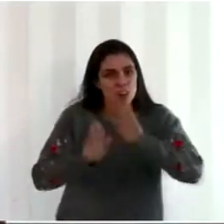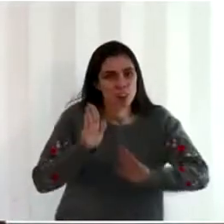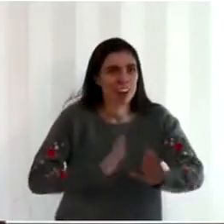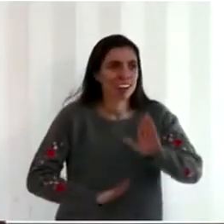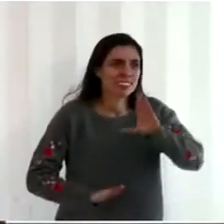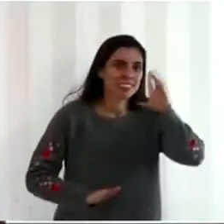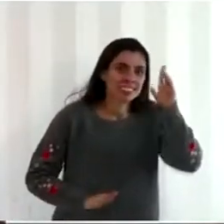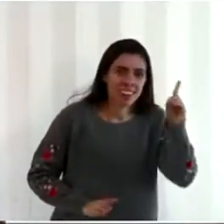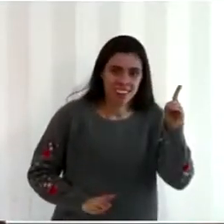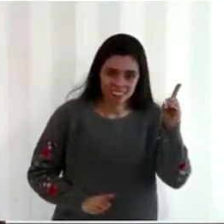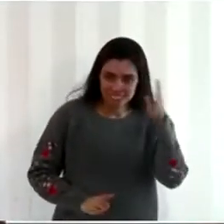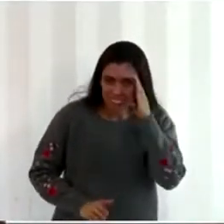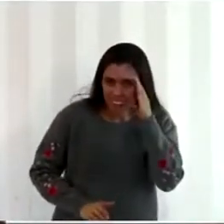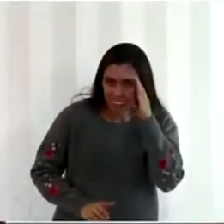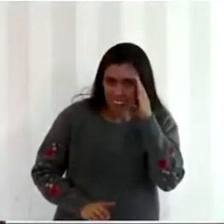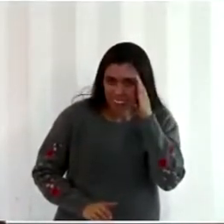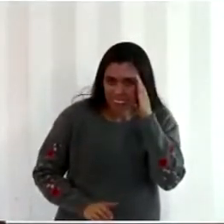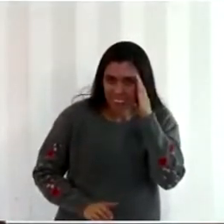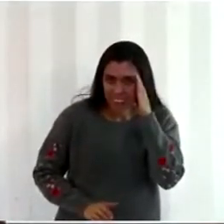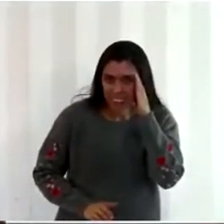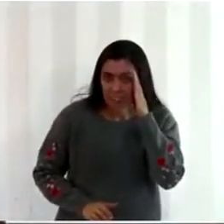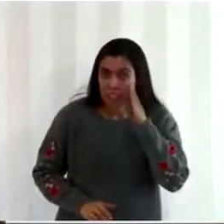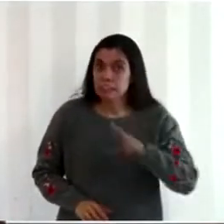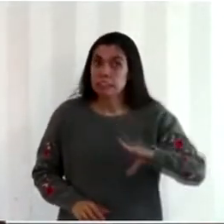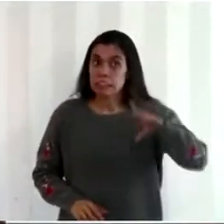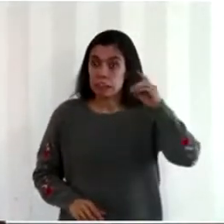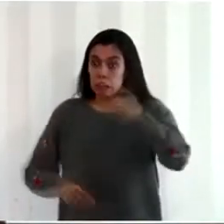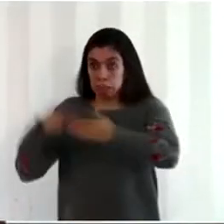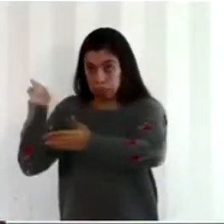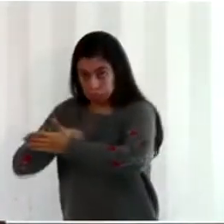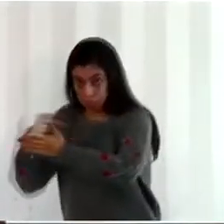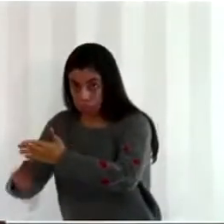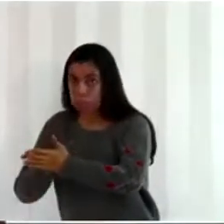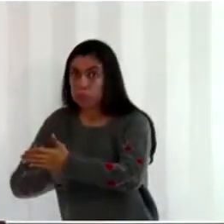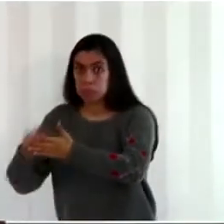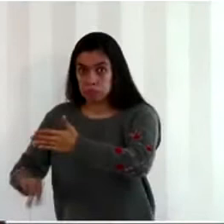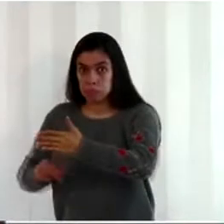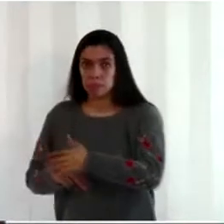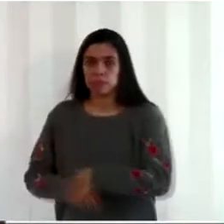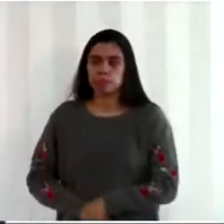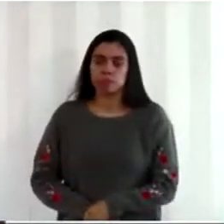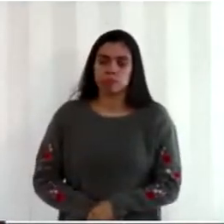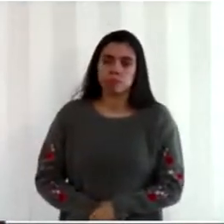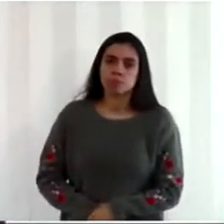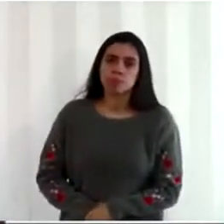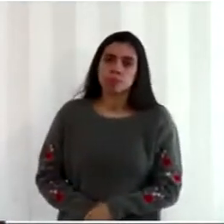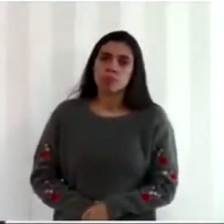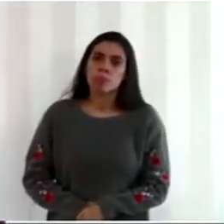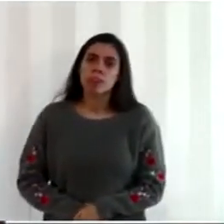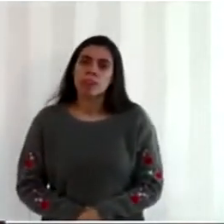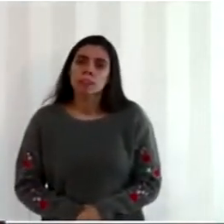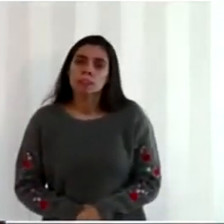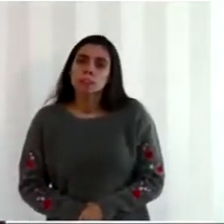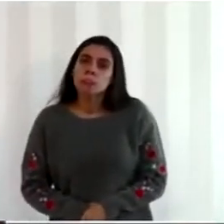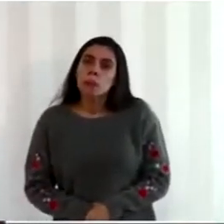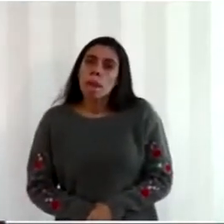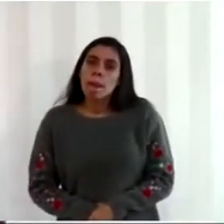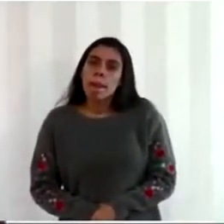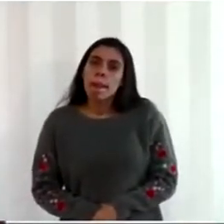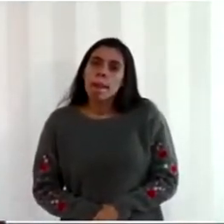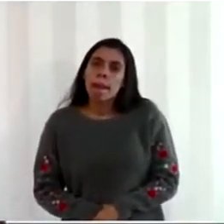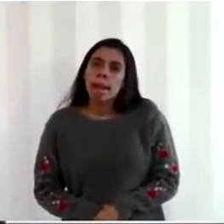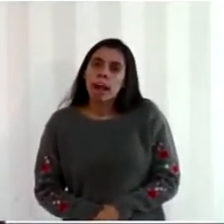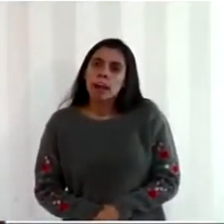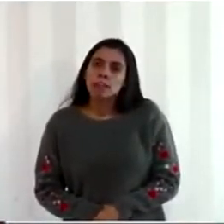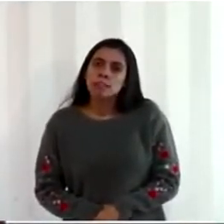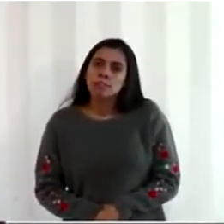agora eles começam a reconstruir. O reverendo Sérgio Lima pregou no capítulo 2, de 1 a 9, quando eles estão construindo o templo. Os que viram